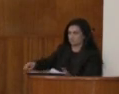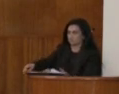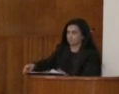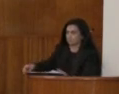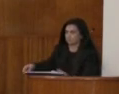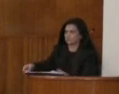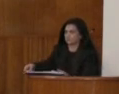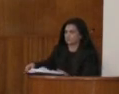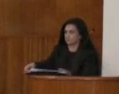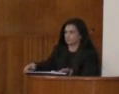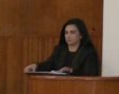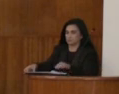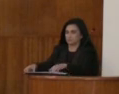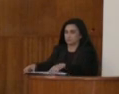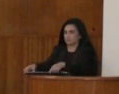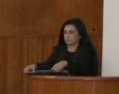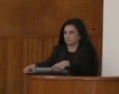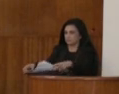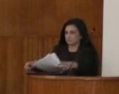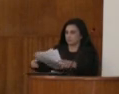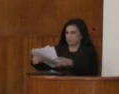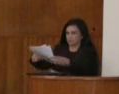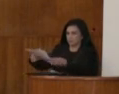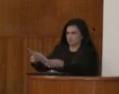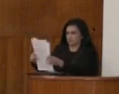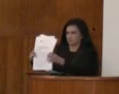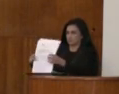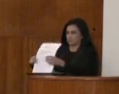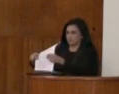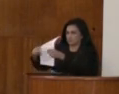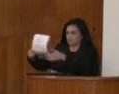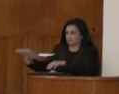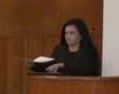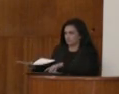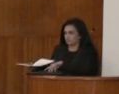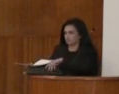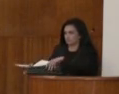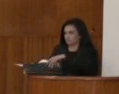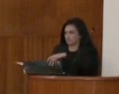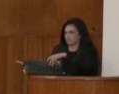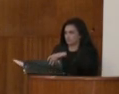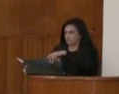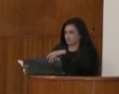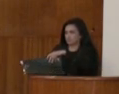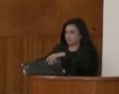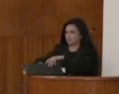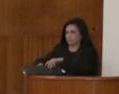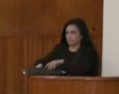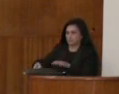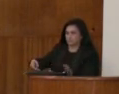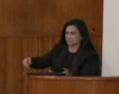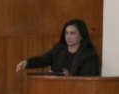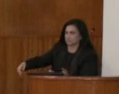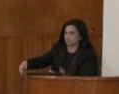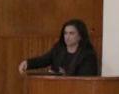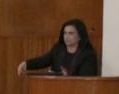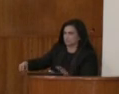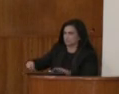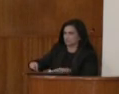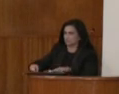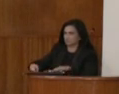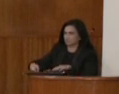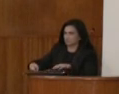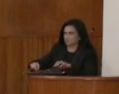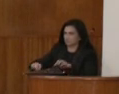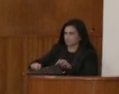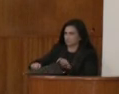vagas maior. Então, assim, as empresas que a gente normalmente não chega a fiscalizar são aquelas empresas que têm entre